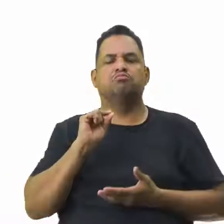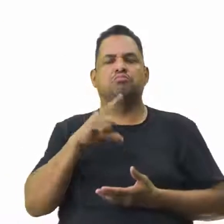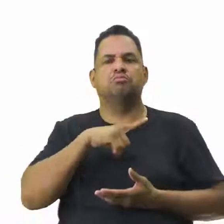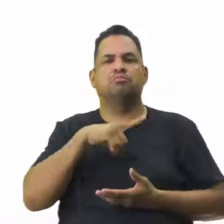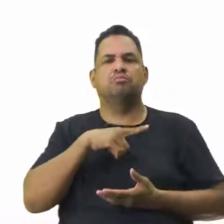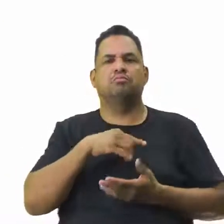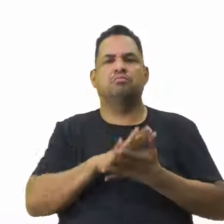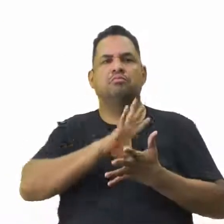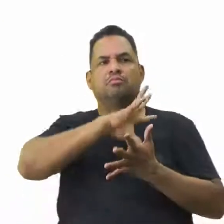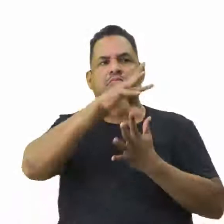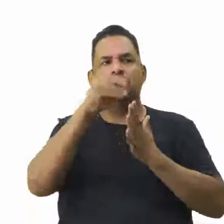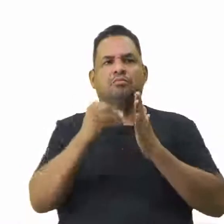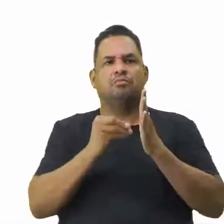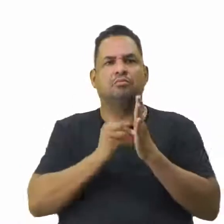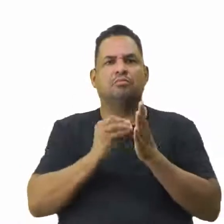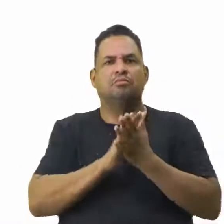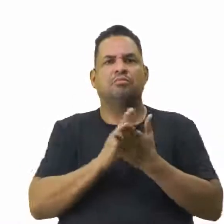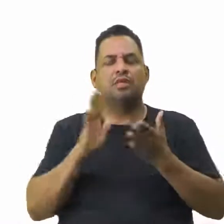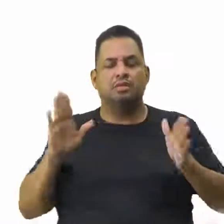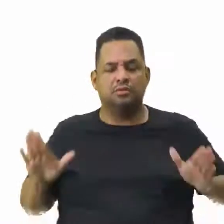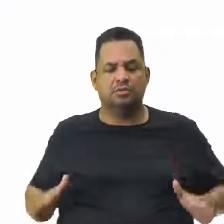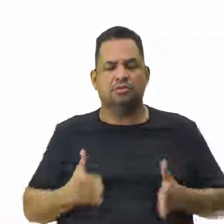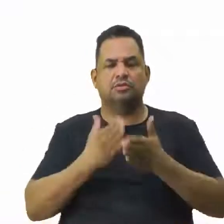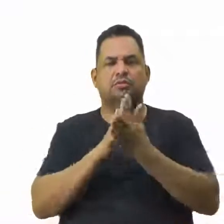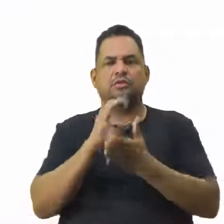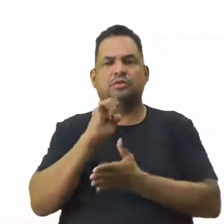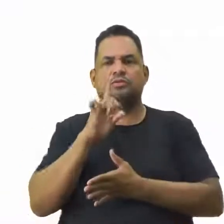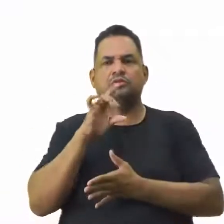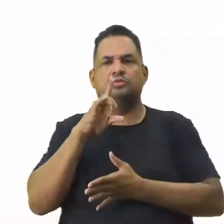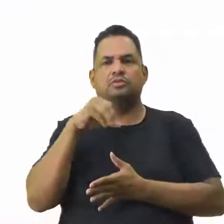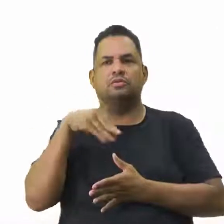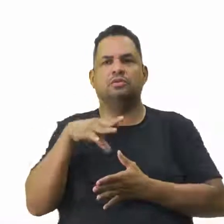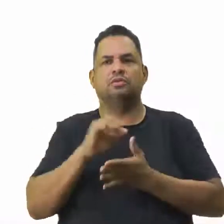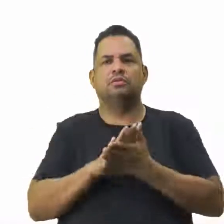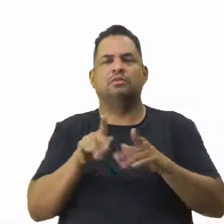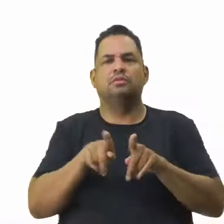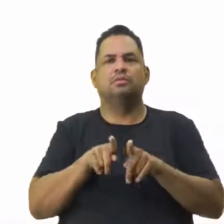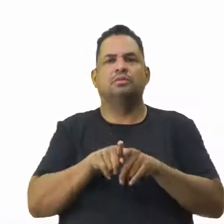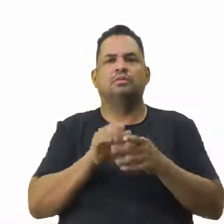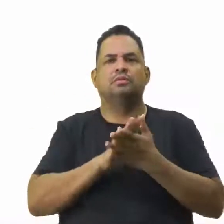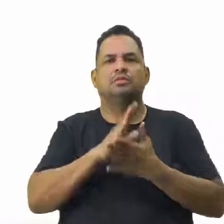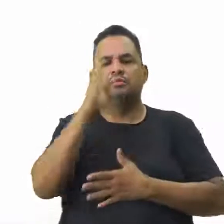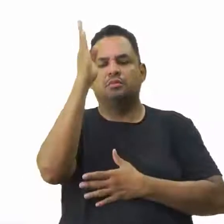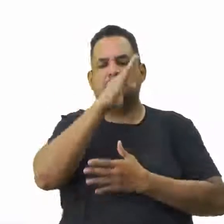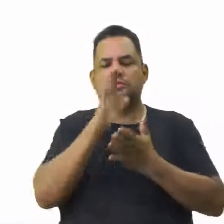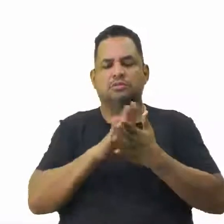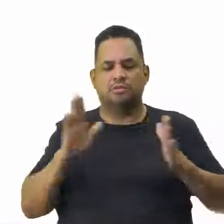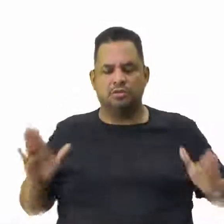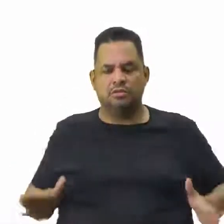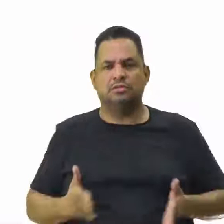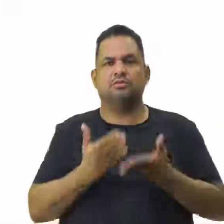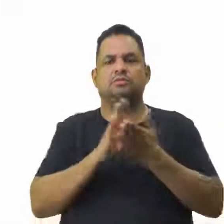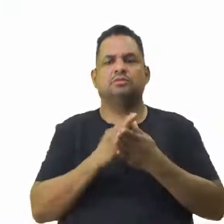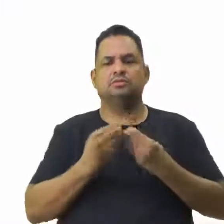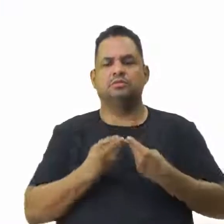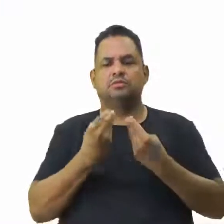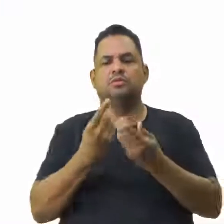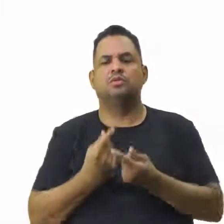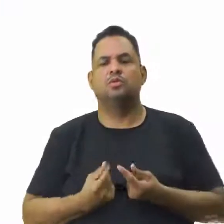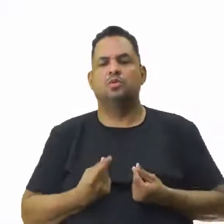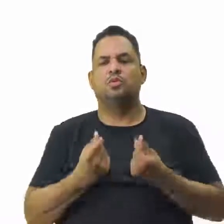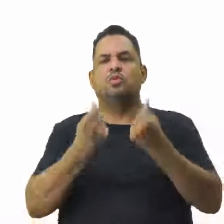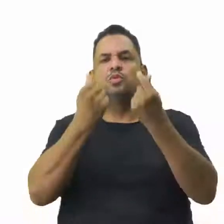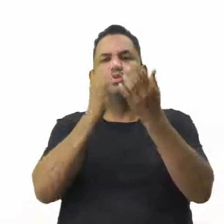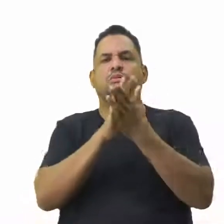aplauso e incentivo da Sudam. O Brasil está investindo na Amazônia, oferecendo lucros para quem quiser participar